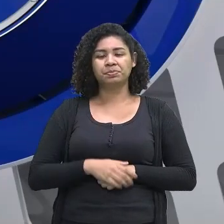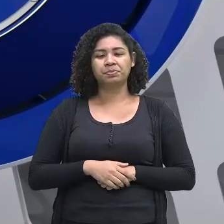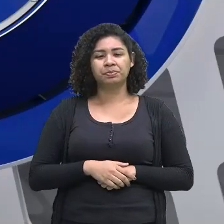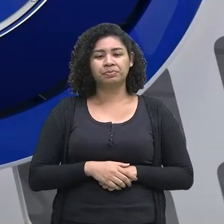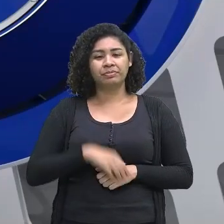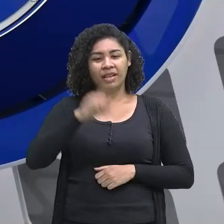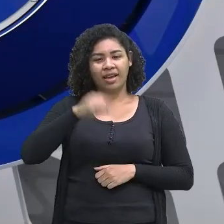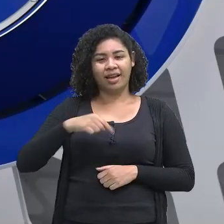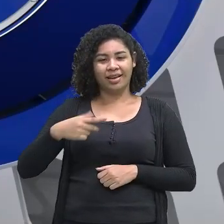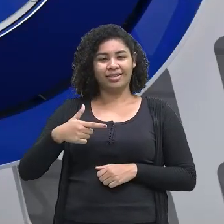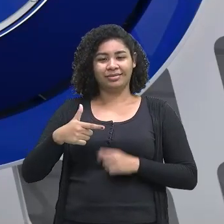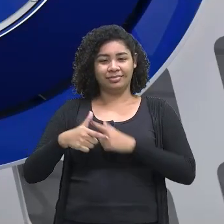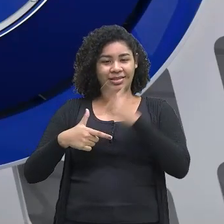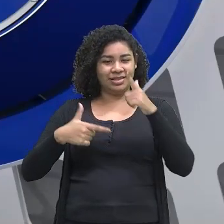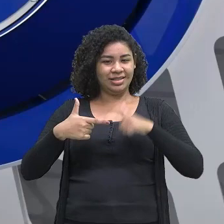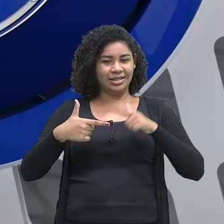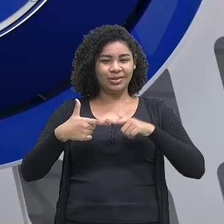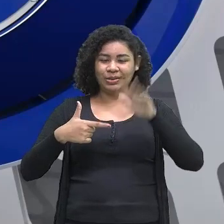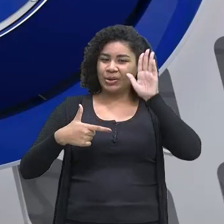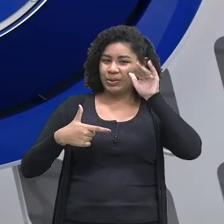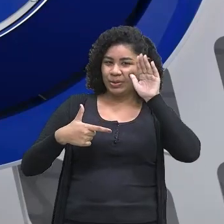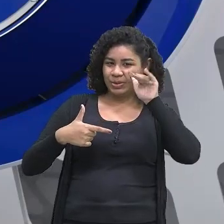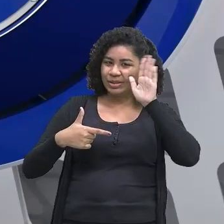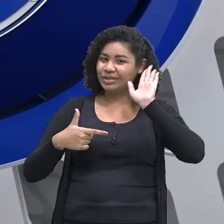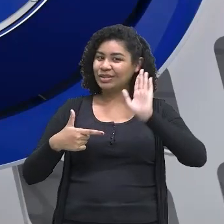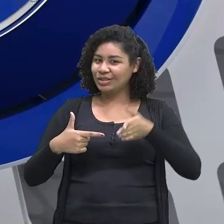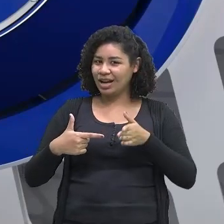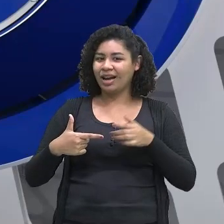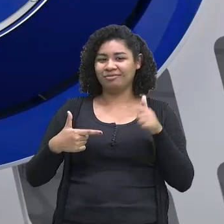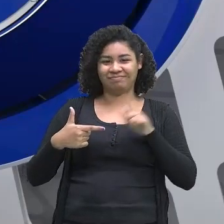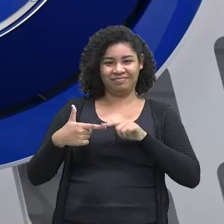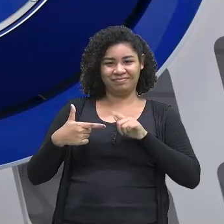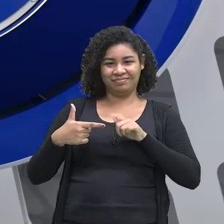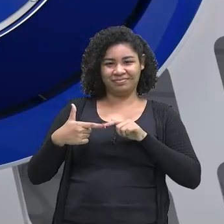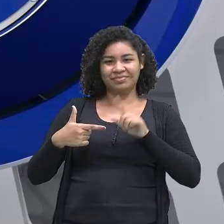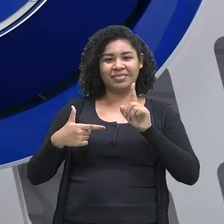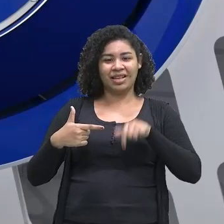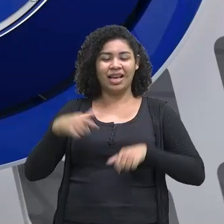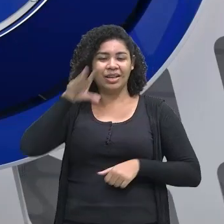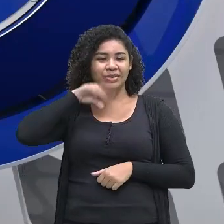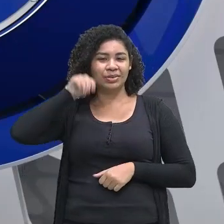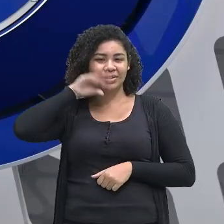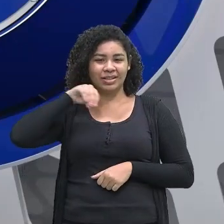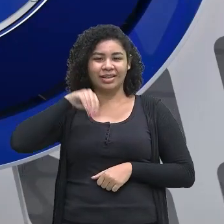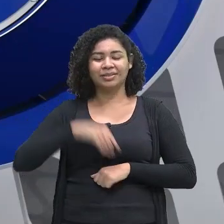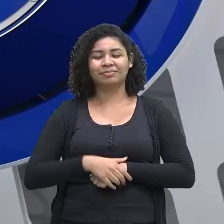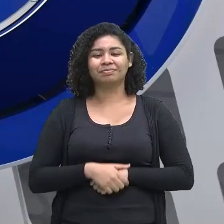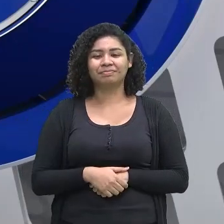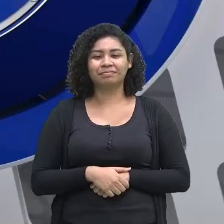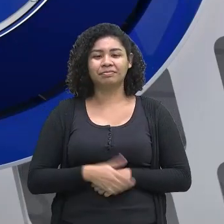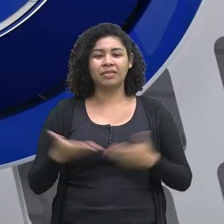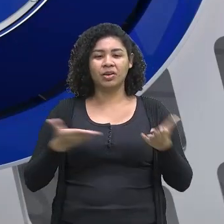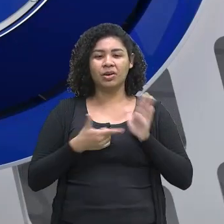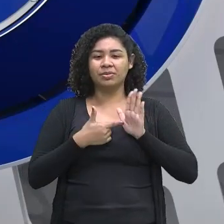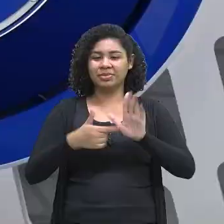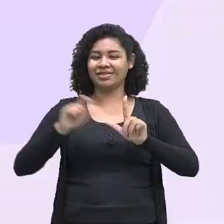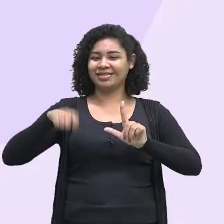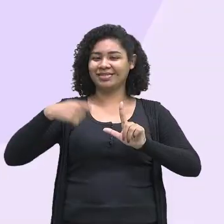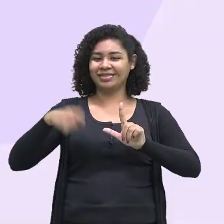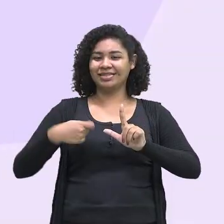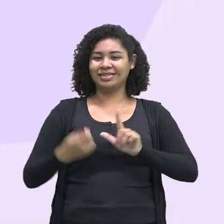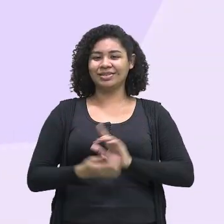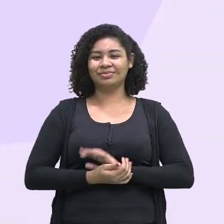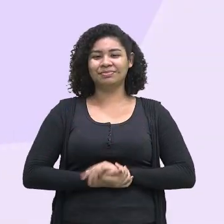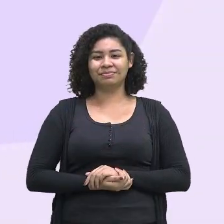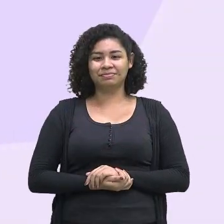síndrome, a curiosidade, né? A síndrome do sotaque estrangeiro. E agora a gente vai ver um vídeo sobre ela. Let's go!